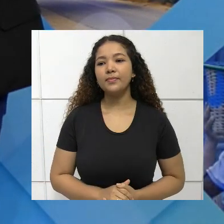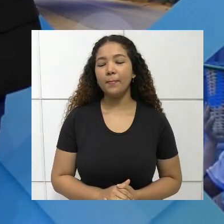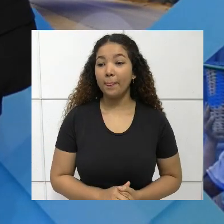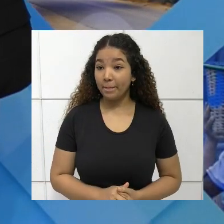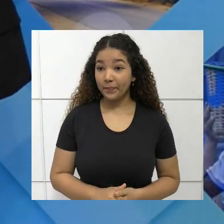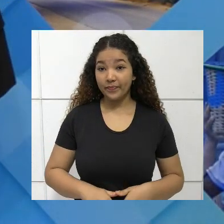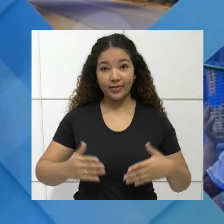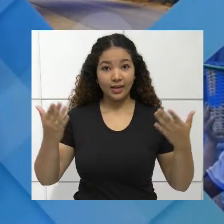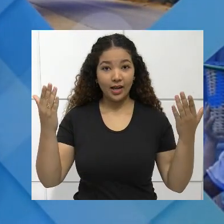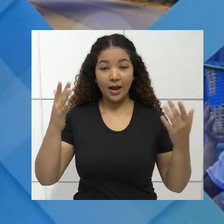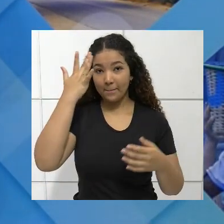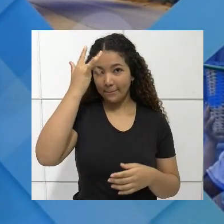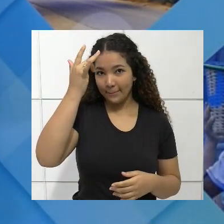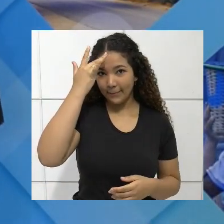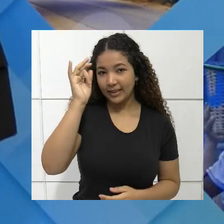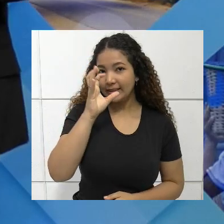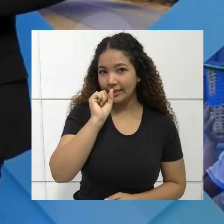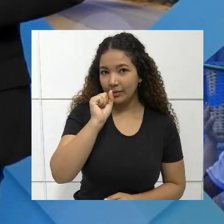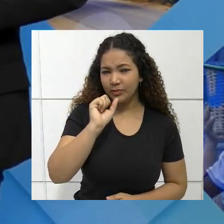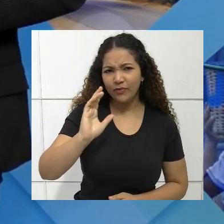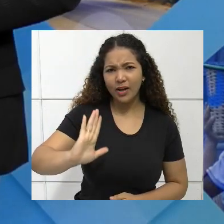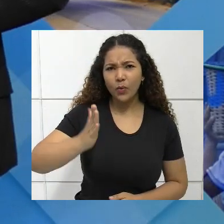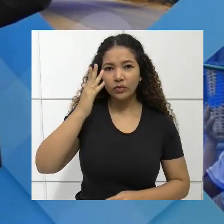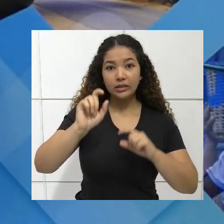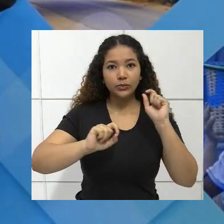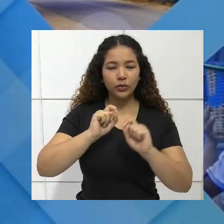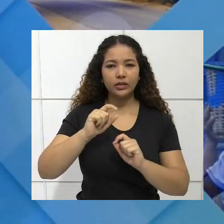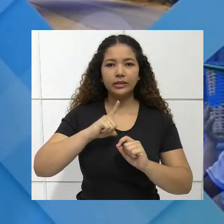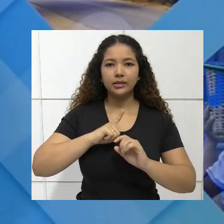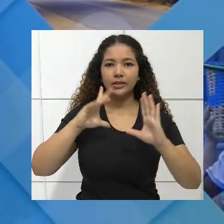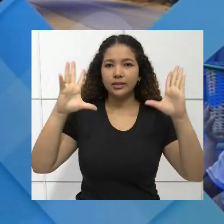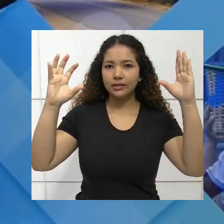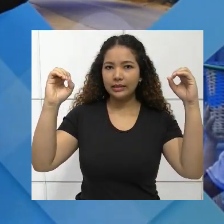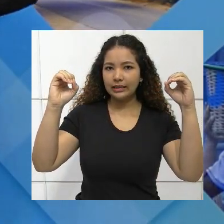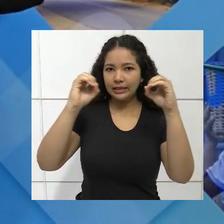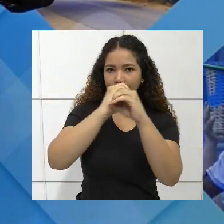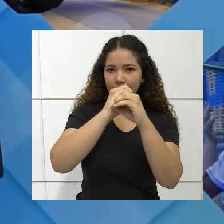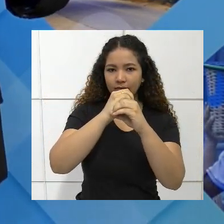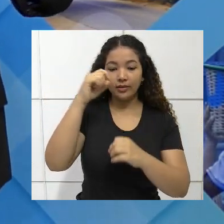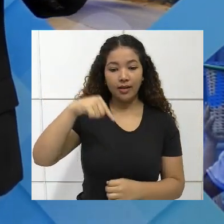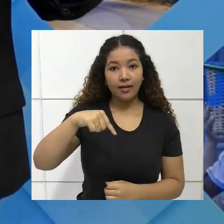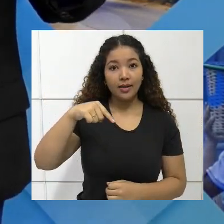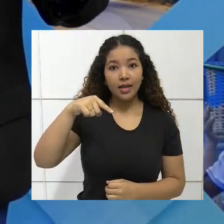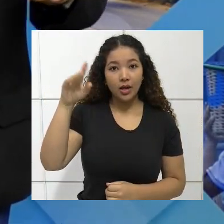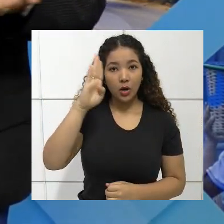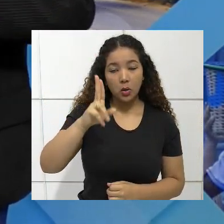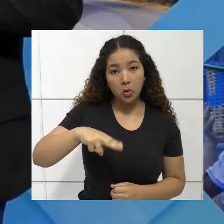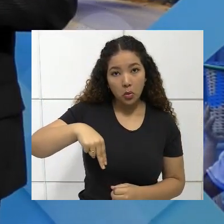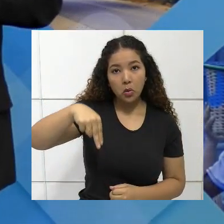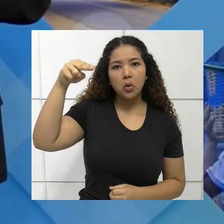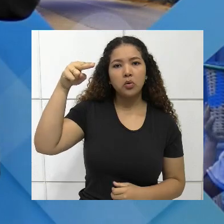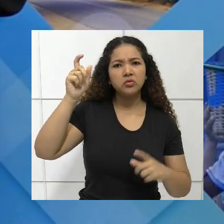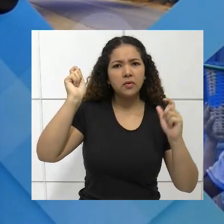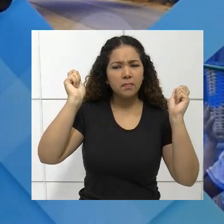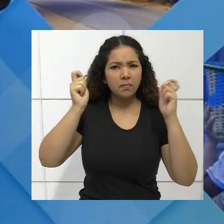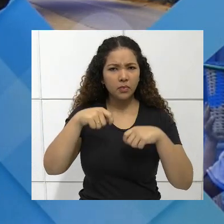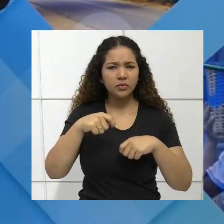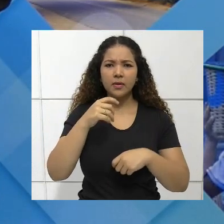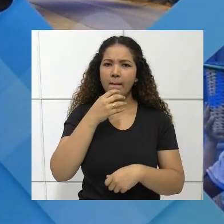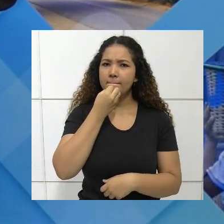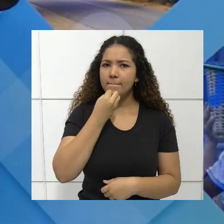Neste sábado vai acontecer eclipse solar e a região norte será uma das contempladas para ver esse fenômeno